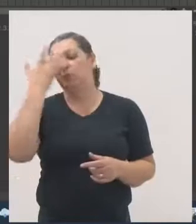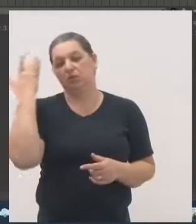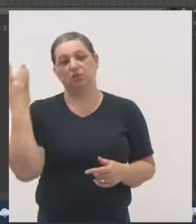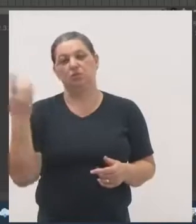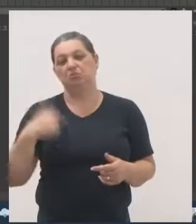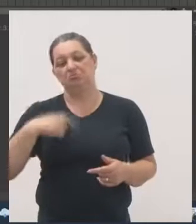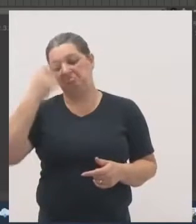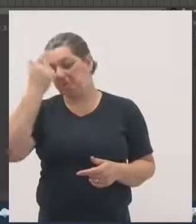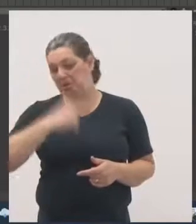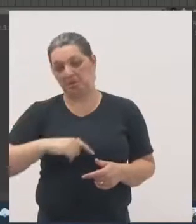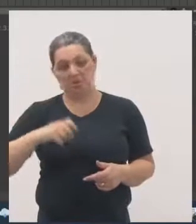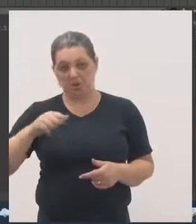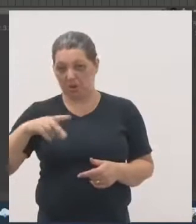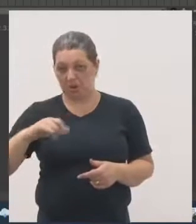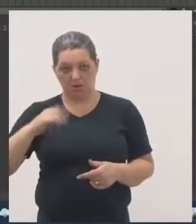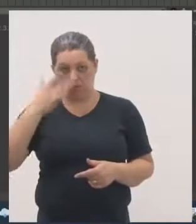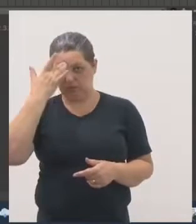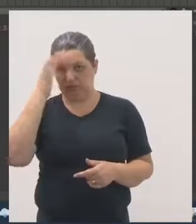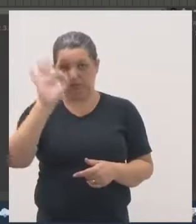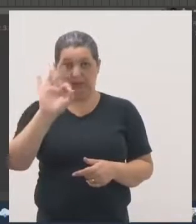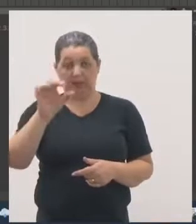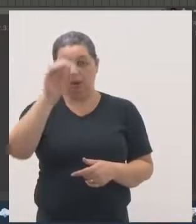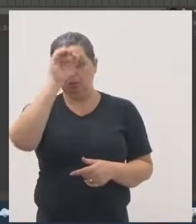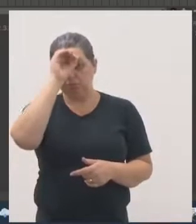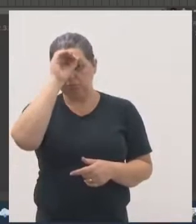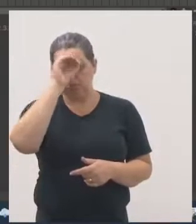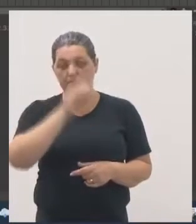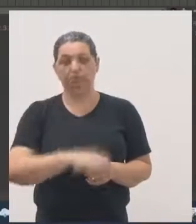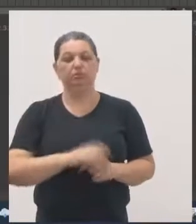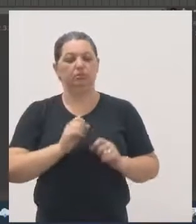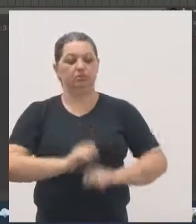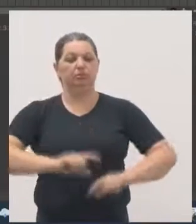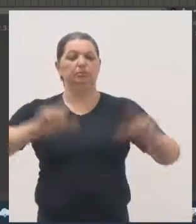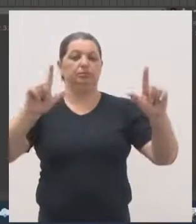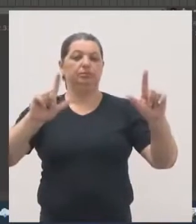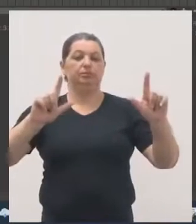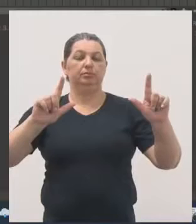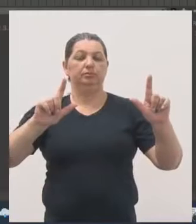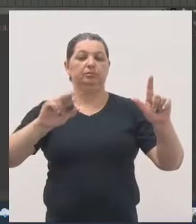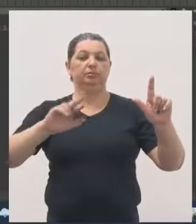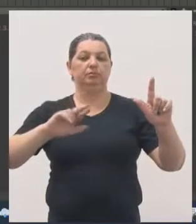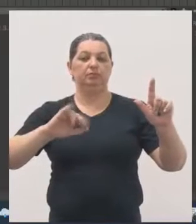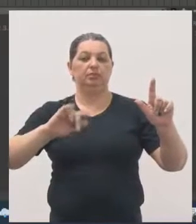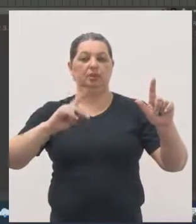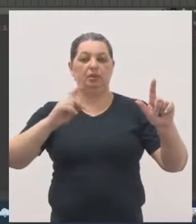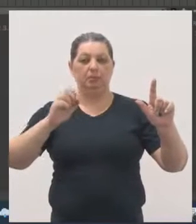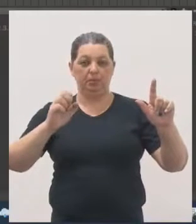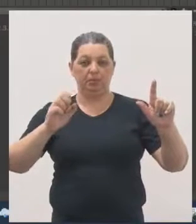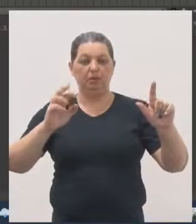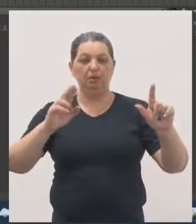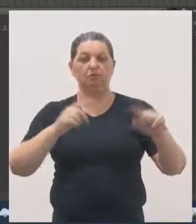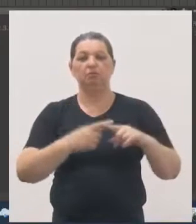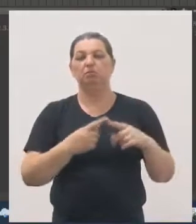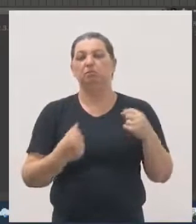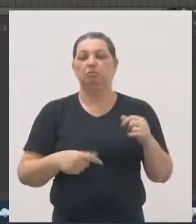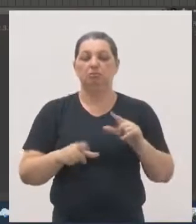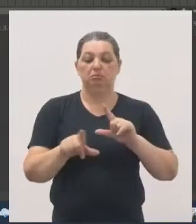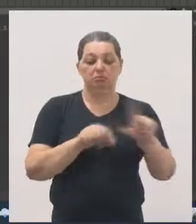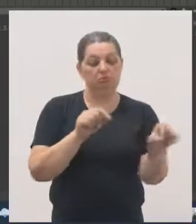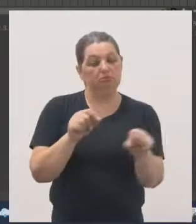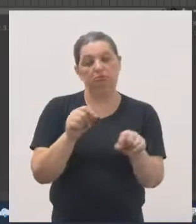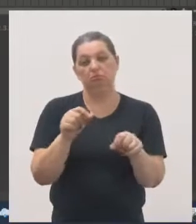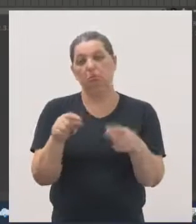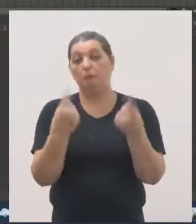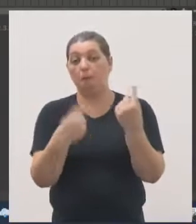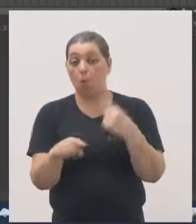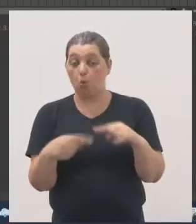Ana Paula, ela abrir o Reaper e gravar algumas coisas, pegar algumas